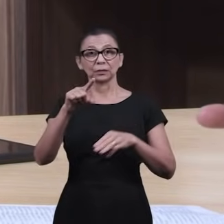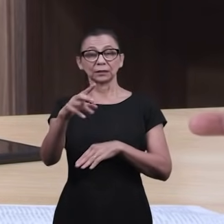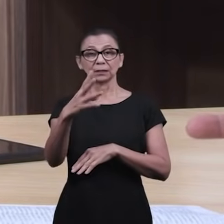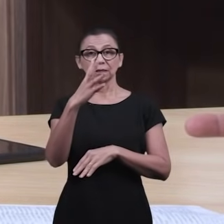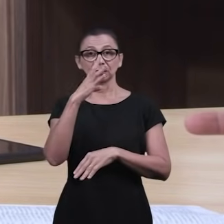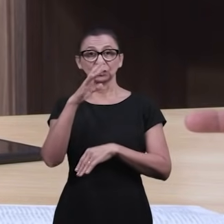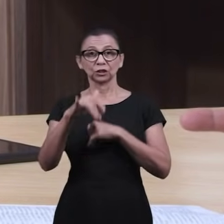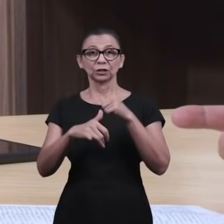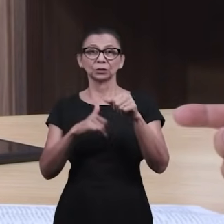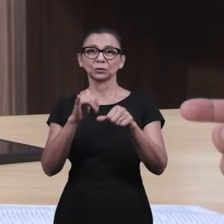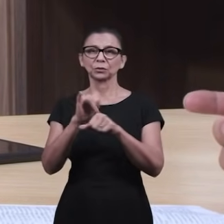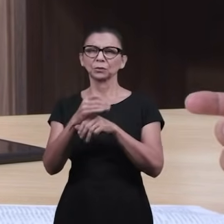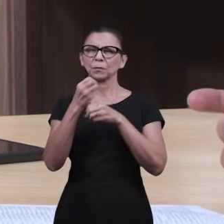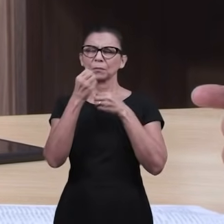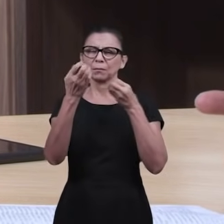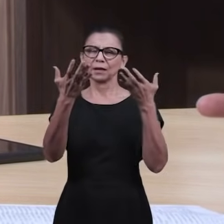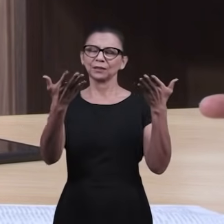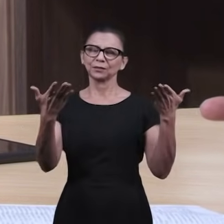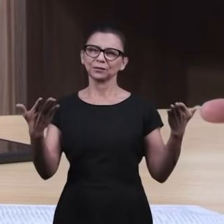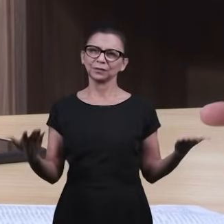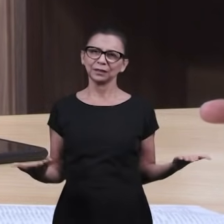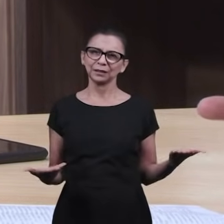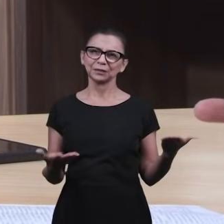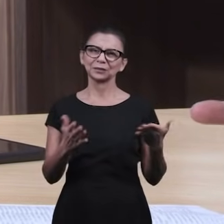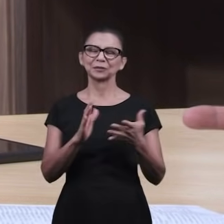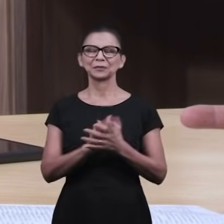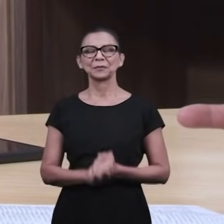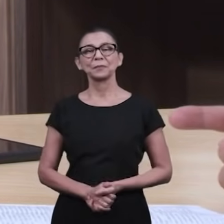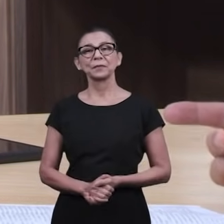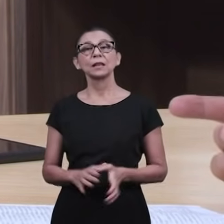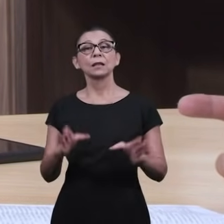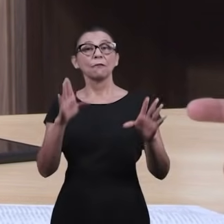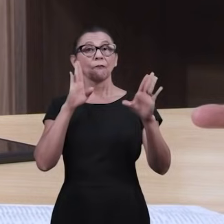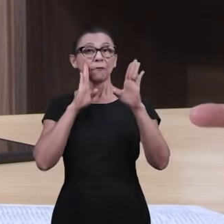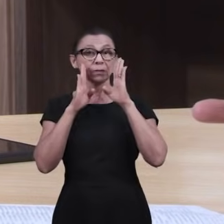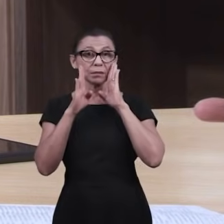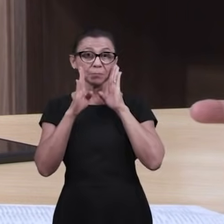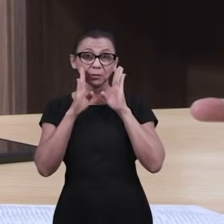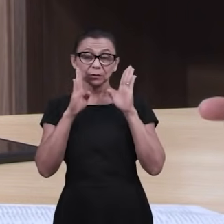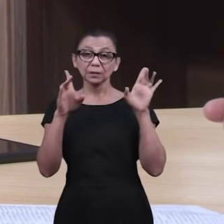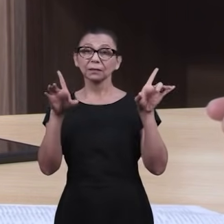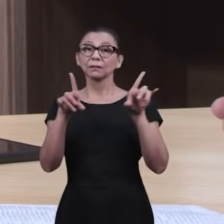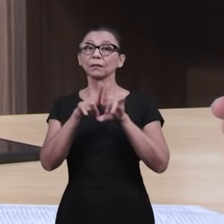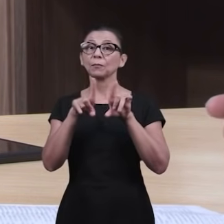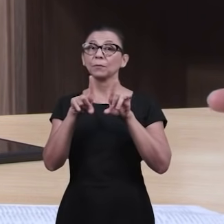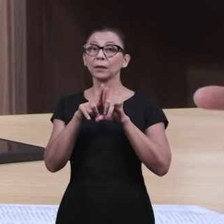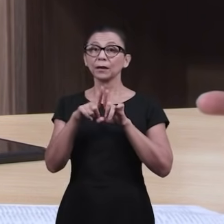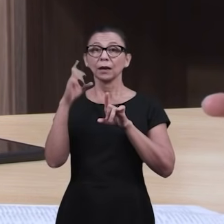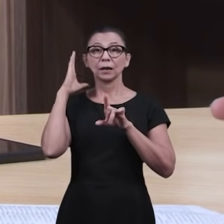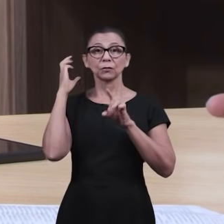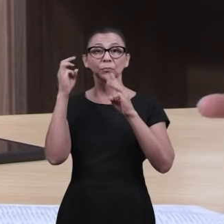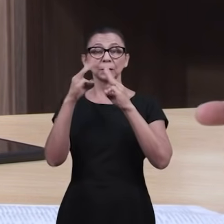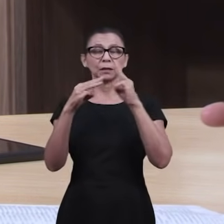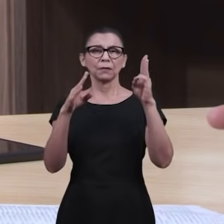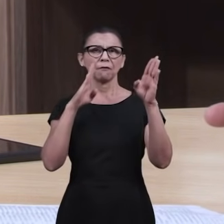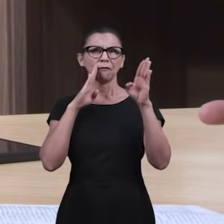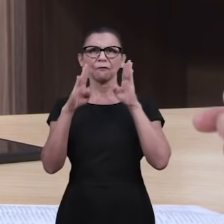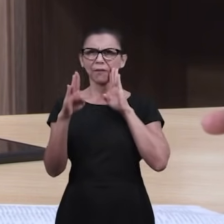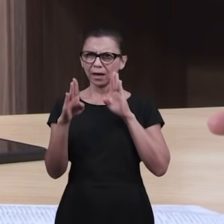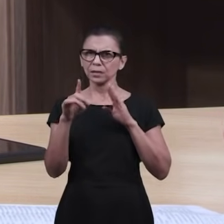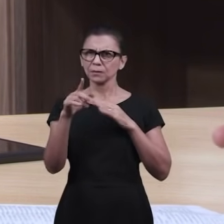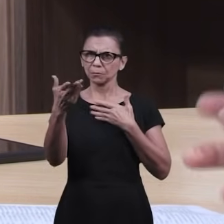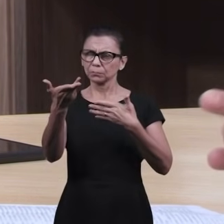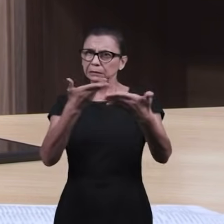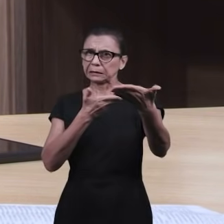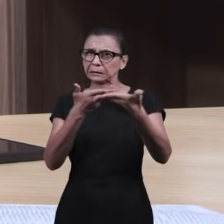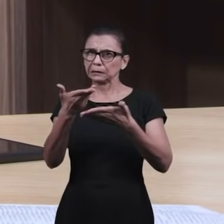YouTube, seja bem-vindo, é uma alegria contar com a sua audiência, também no Facebook da Rádio Manaim. Aliás, pelo Facebook da Rádio Manaim você pode